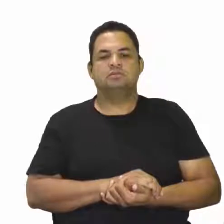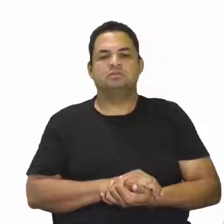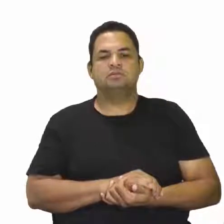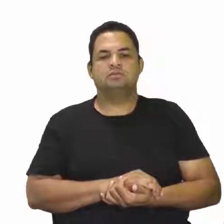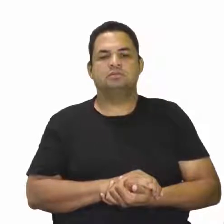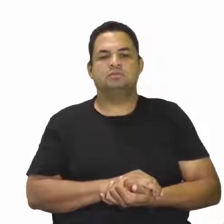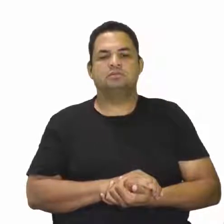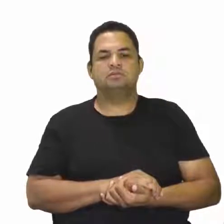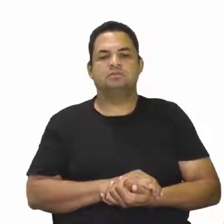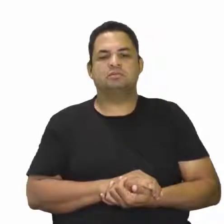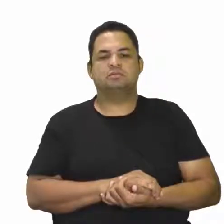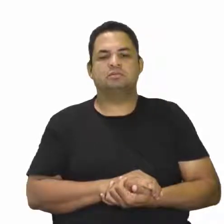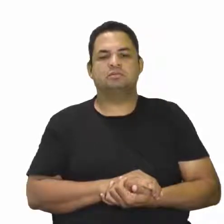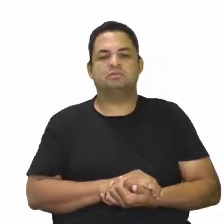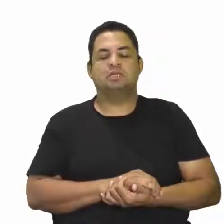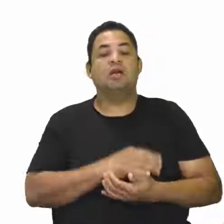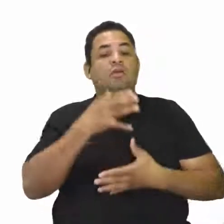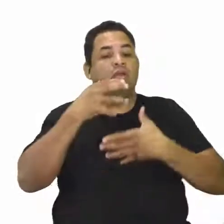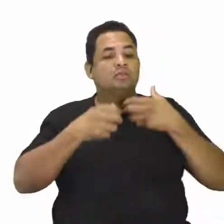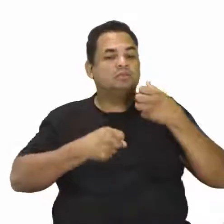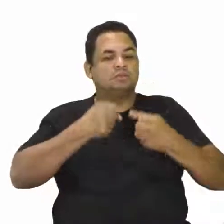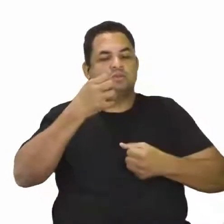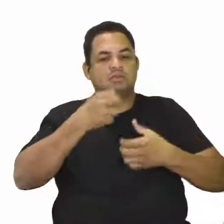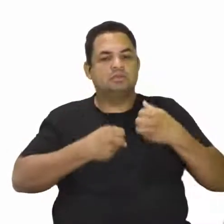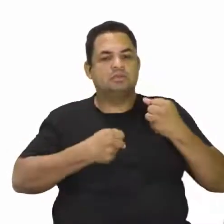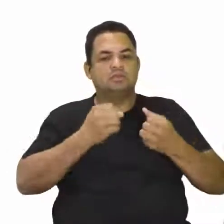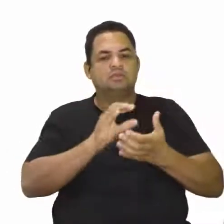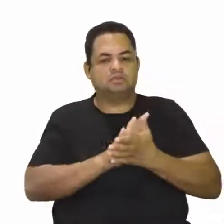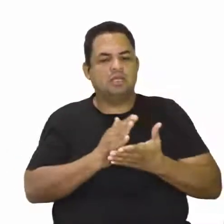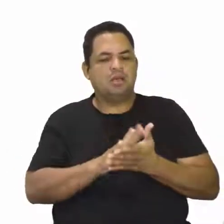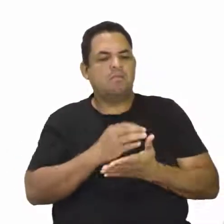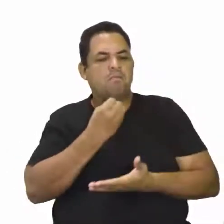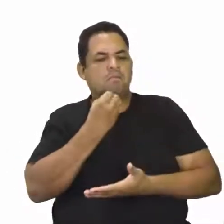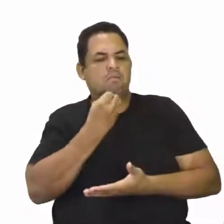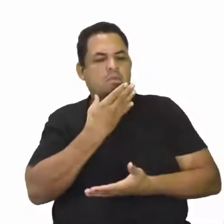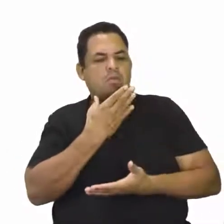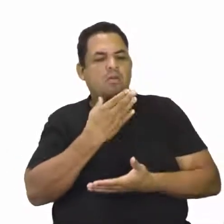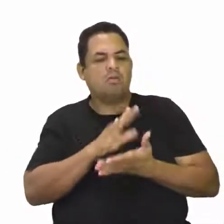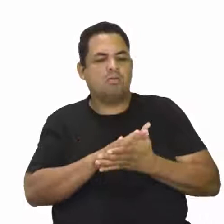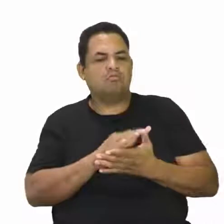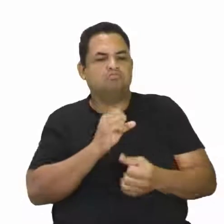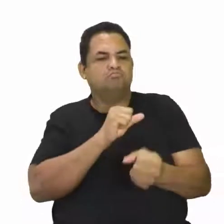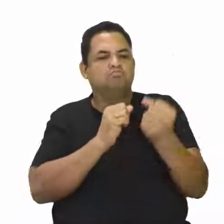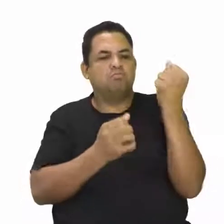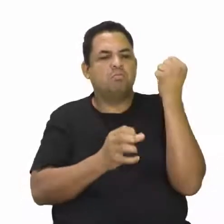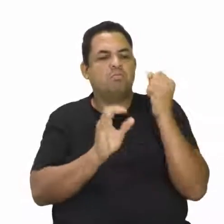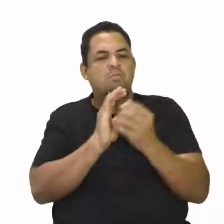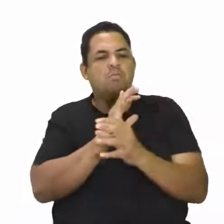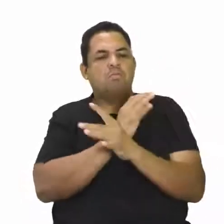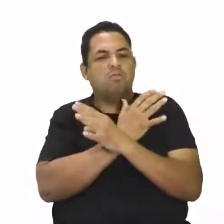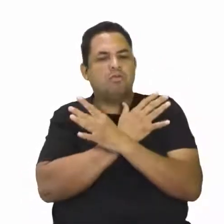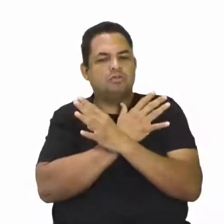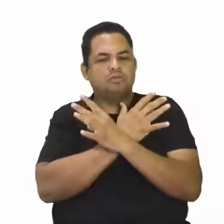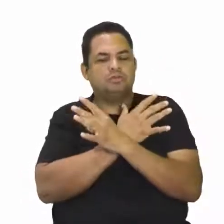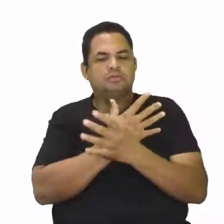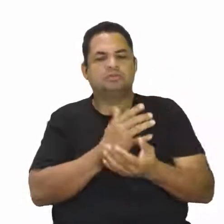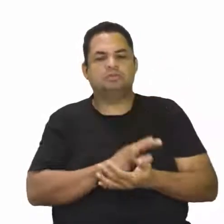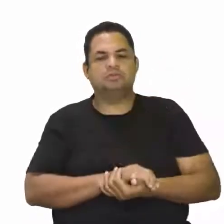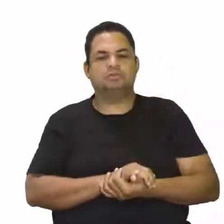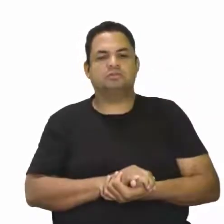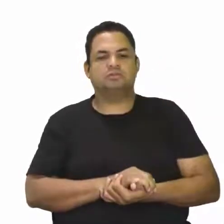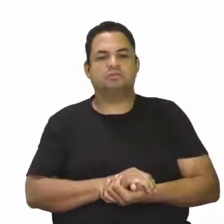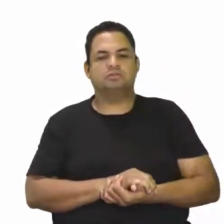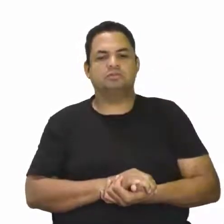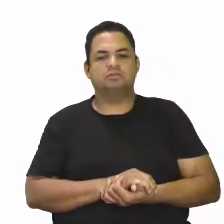leche é o leite. O leite faz bem aos ossos. El pétalo de